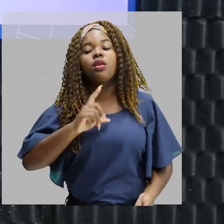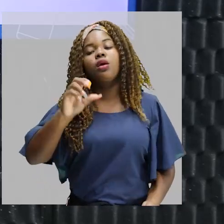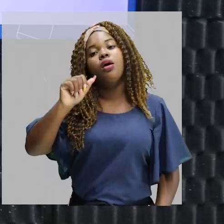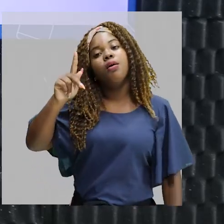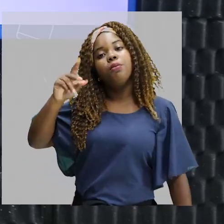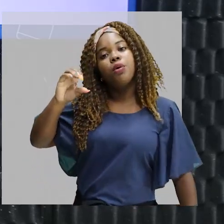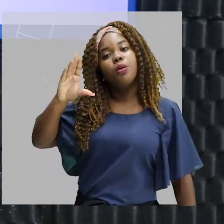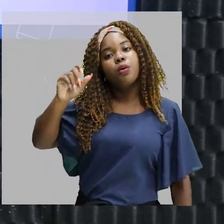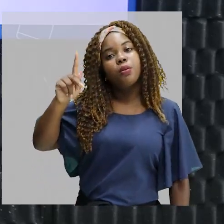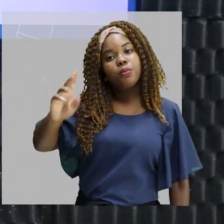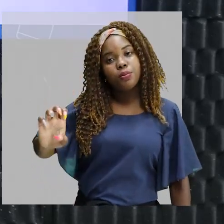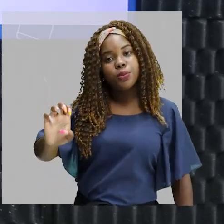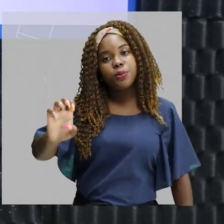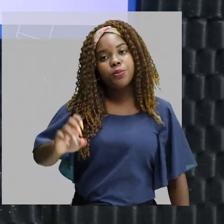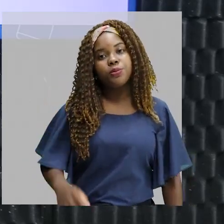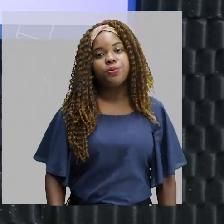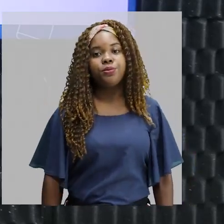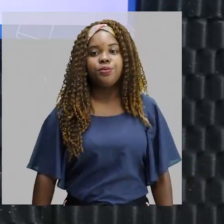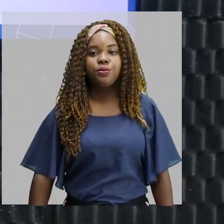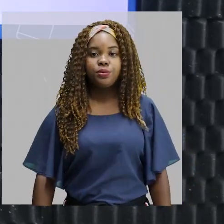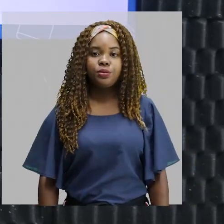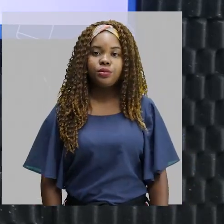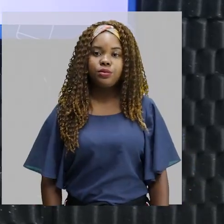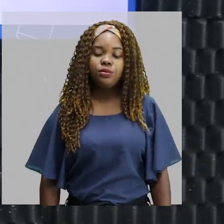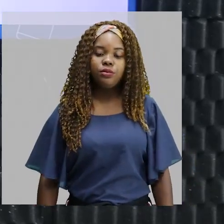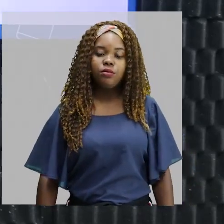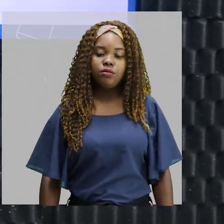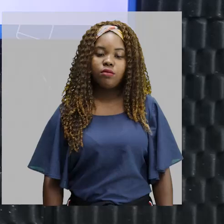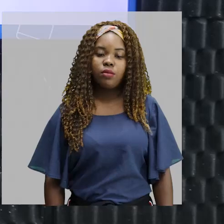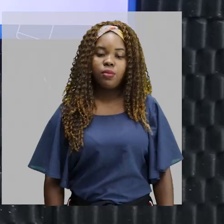tá? Há a supressão do